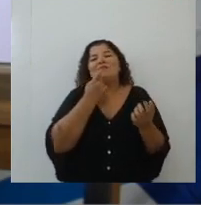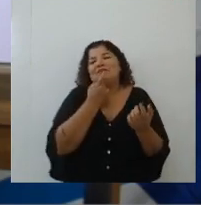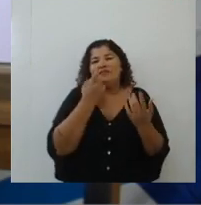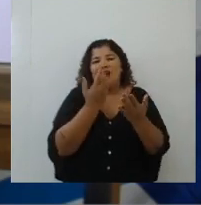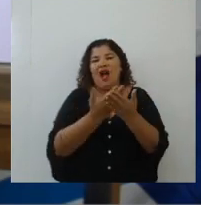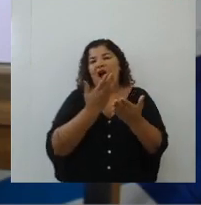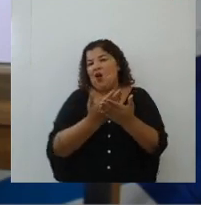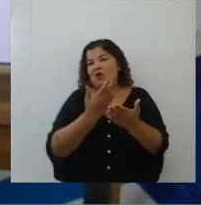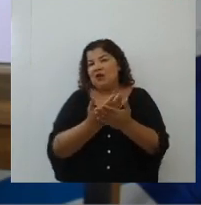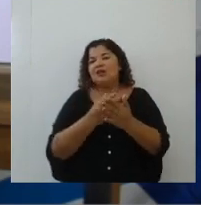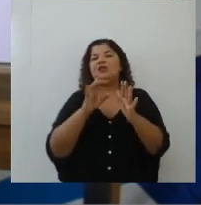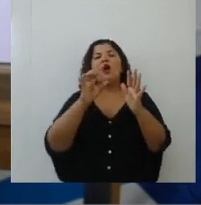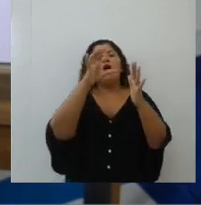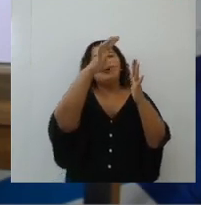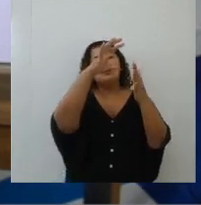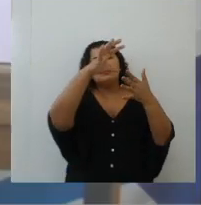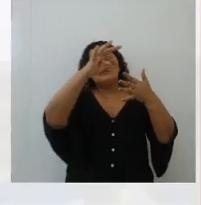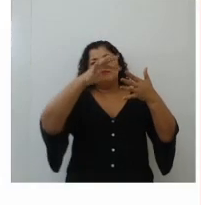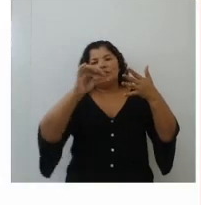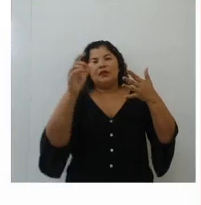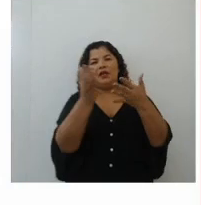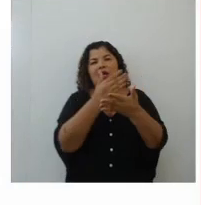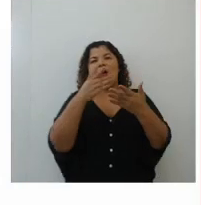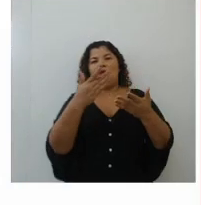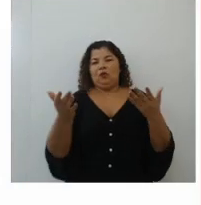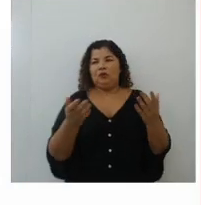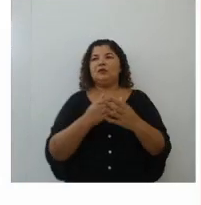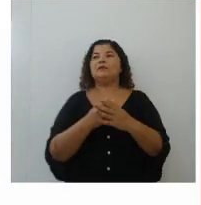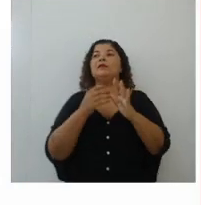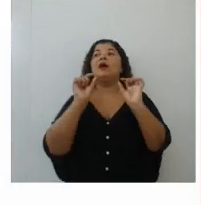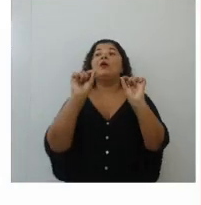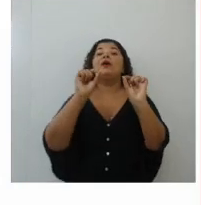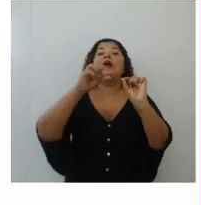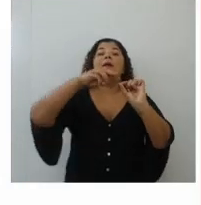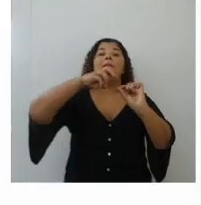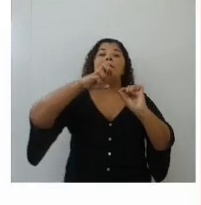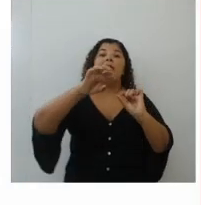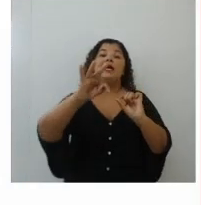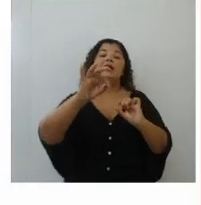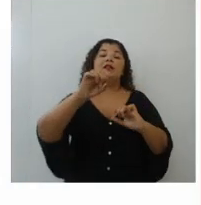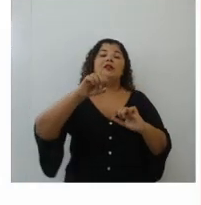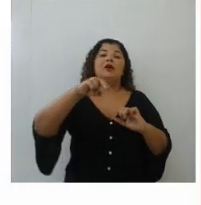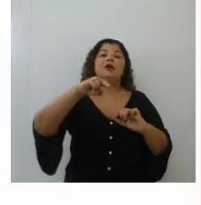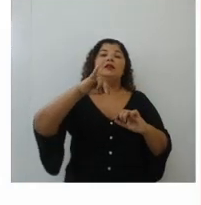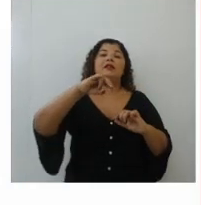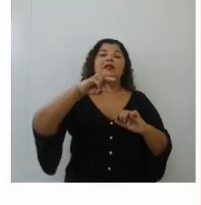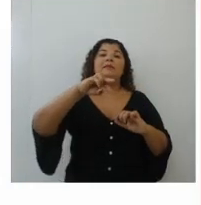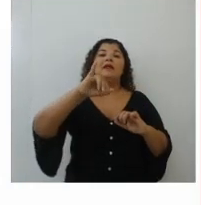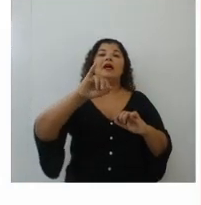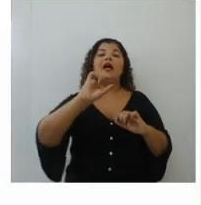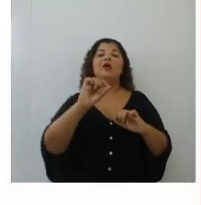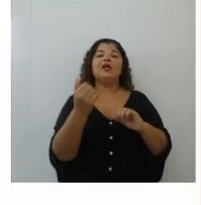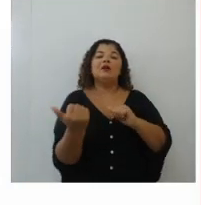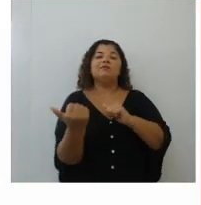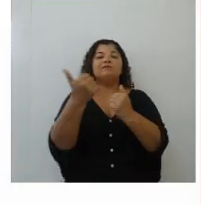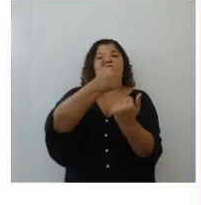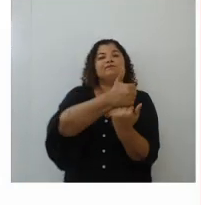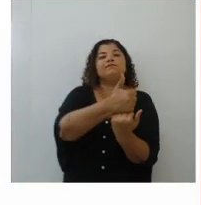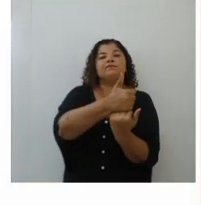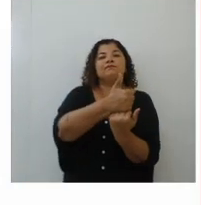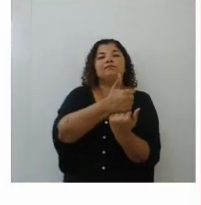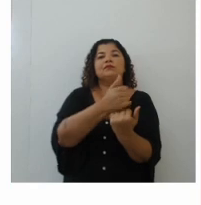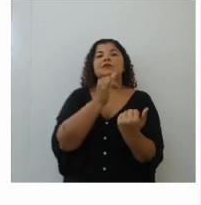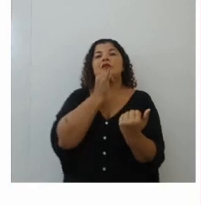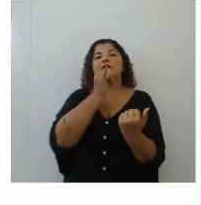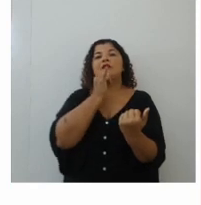Beleza? Então aqui, ó, metonímia. Dica para você, é a substituição. Quando eu digo, por exemplo, eu coloquei um exemplo aqui para